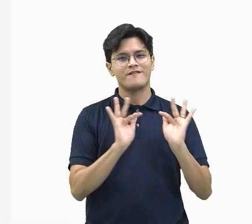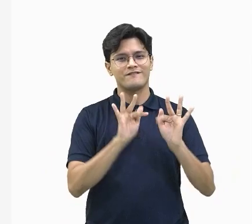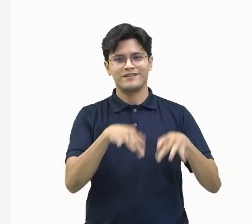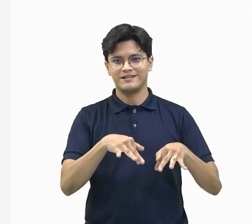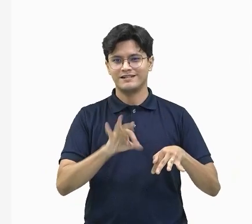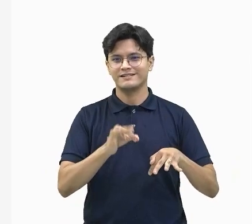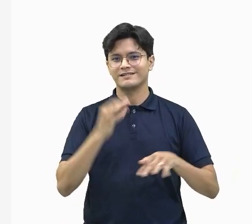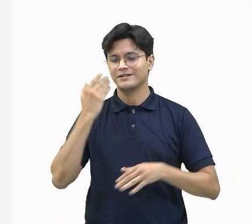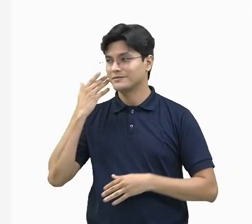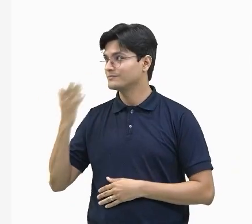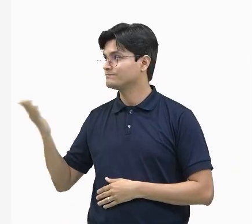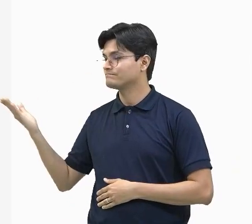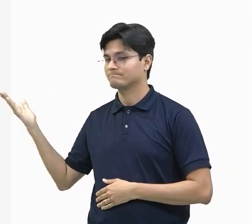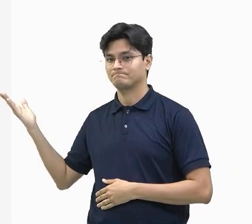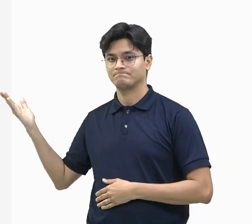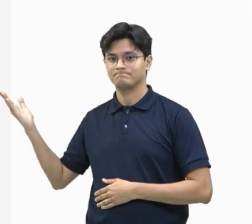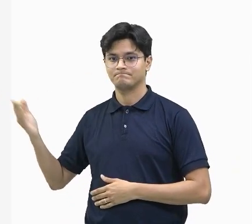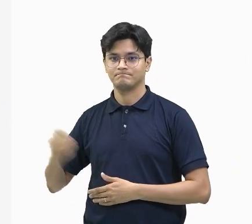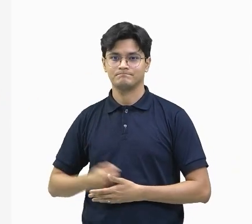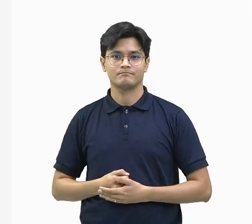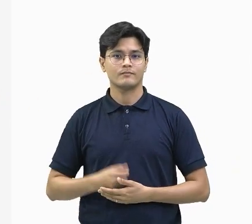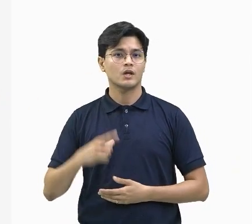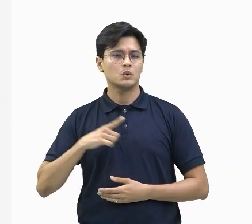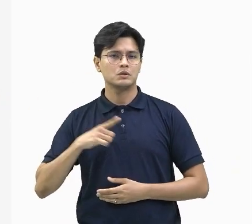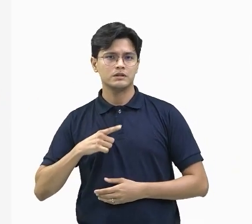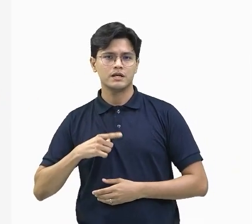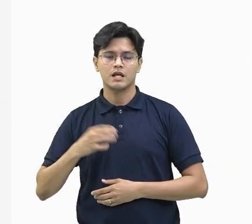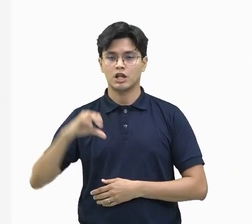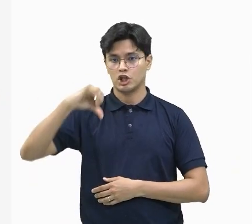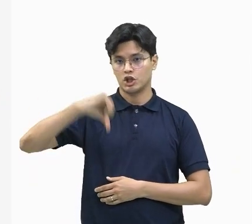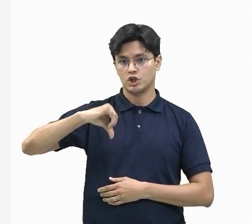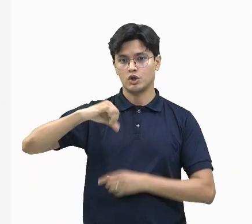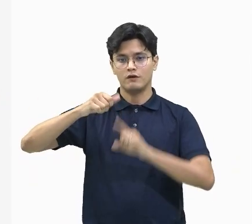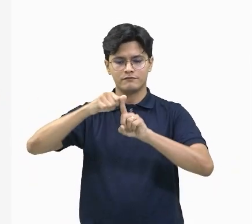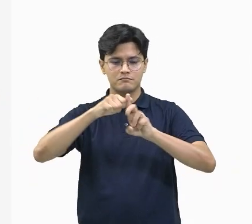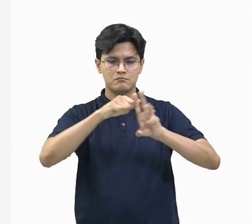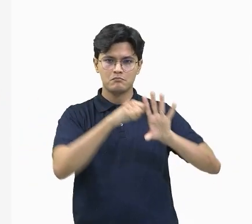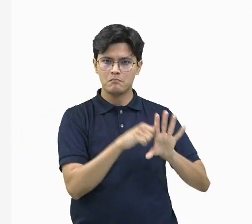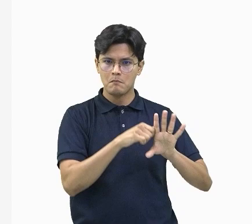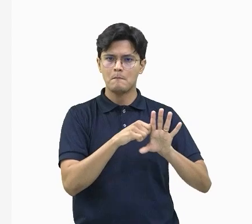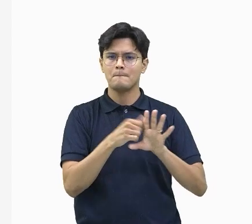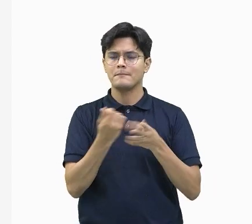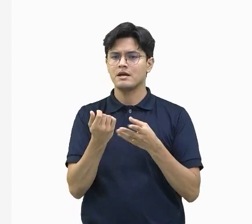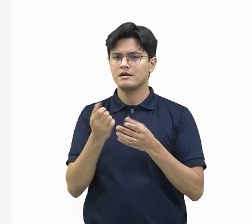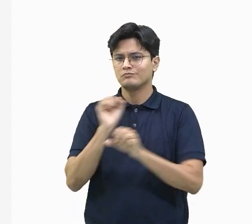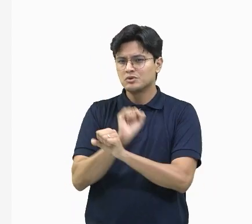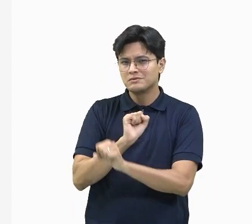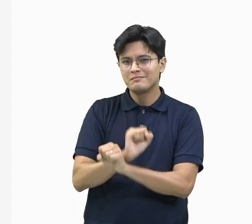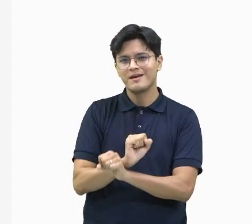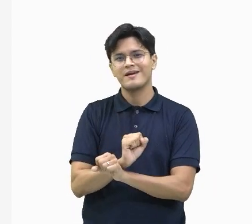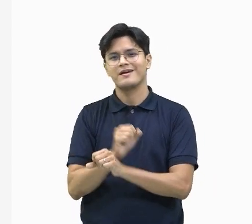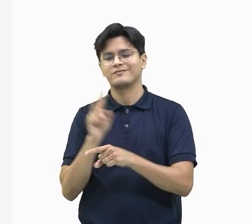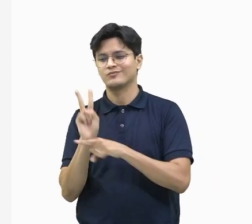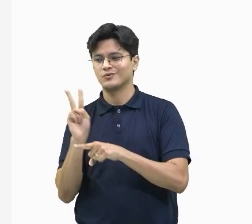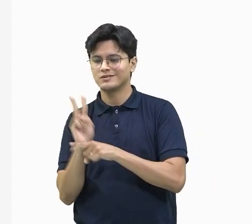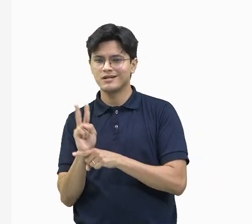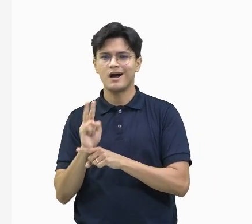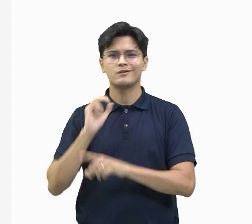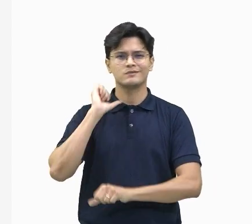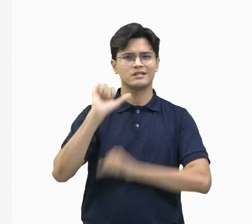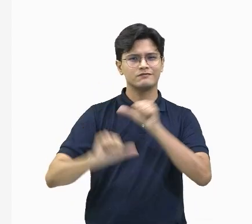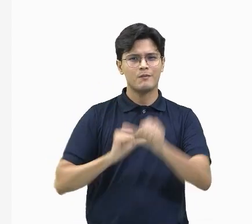nascimento, né? Então, depois desses 9 meses de espera, cuidados e muitas transformações no corpo da